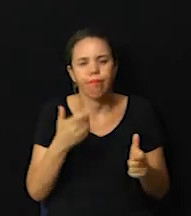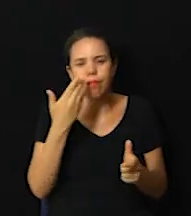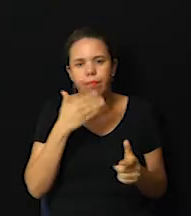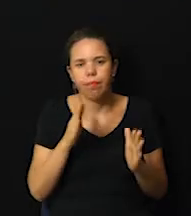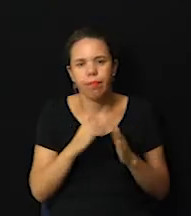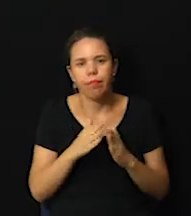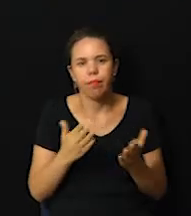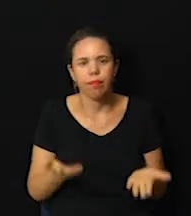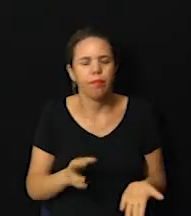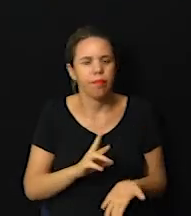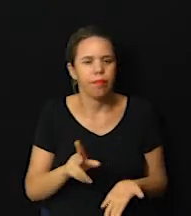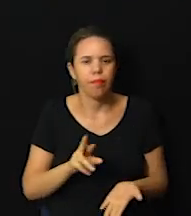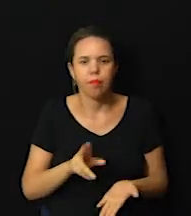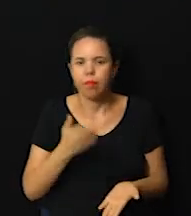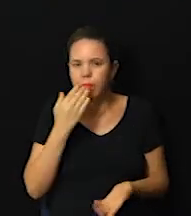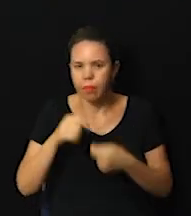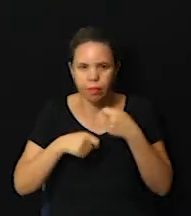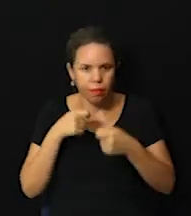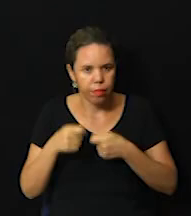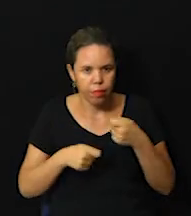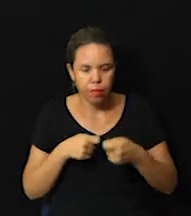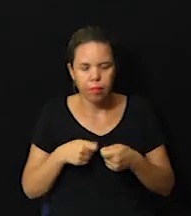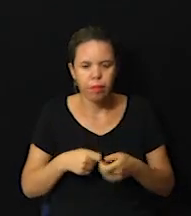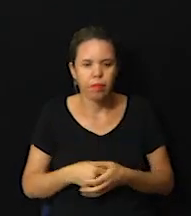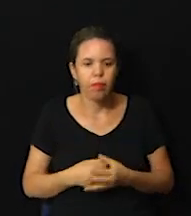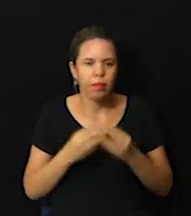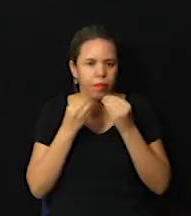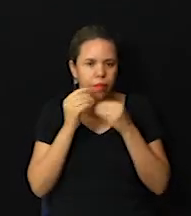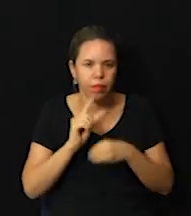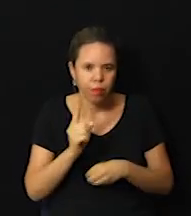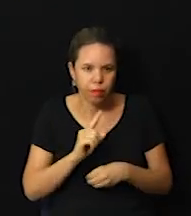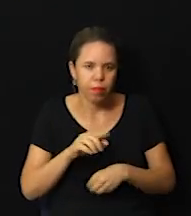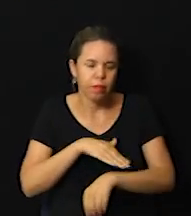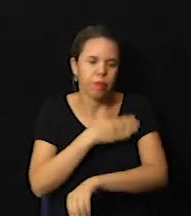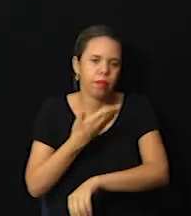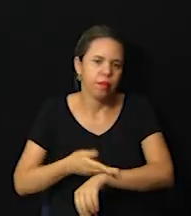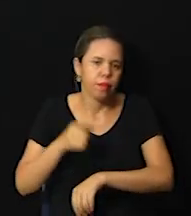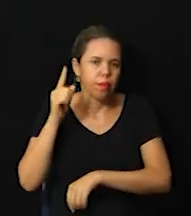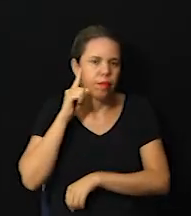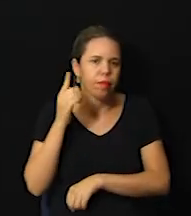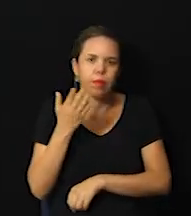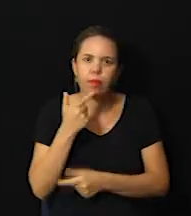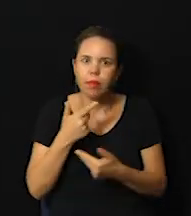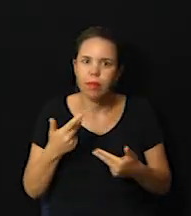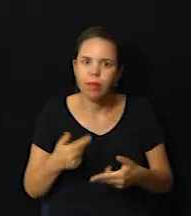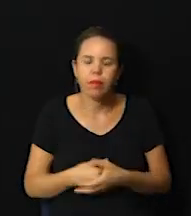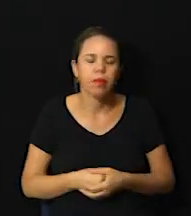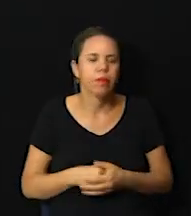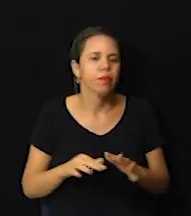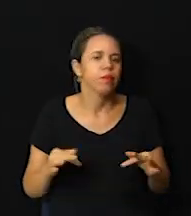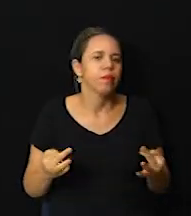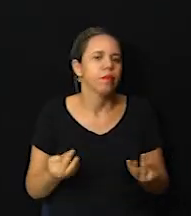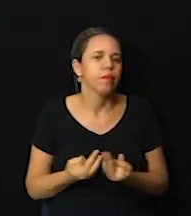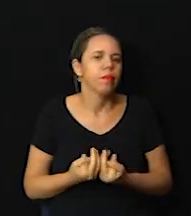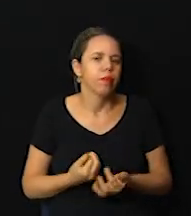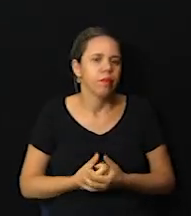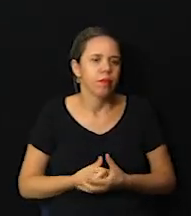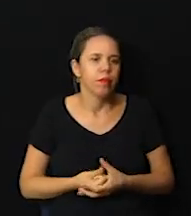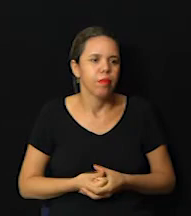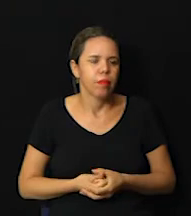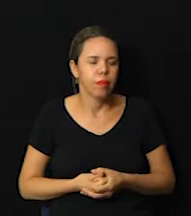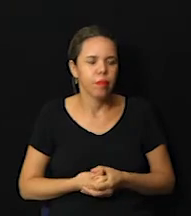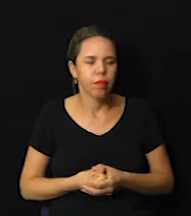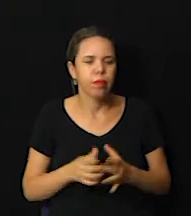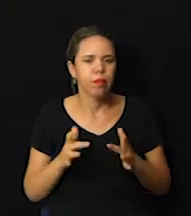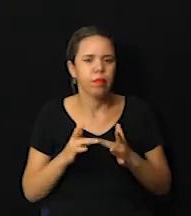em casa não é só o almoço e a comi e o lanchinho, é o dia todo comendo. E as famílias começaram a entrar em